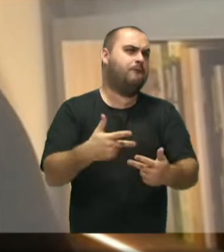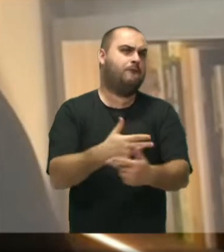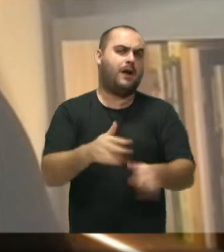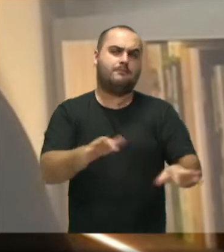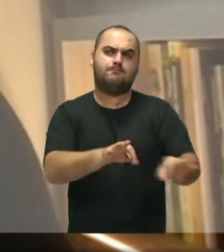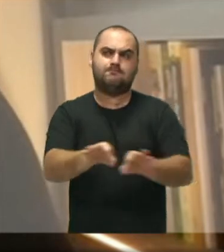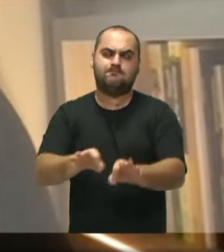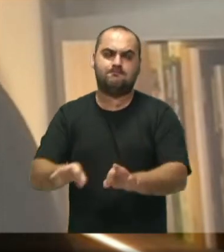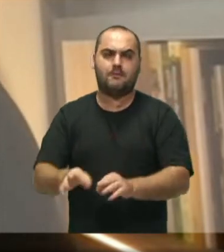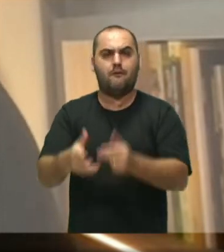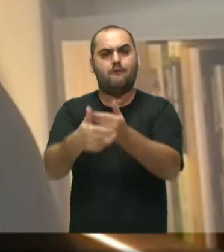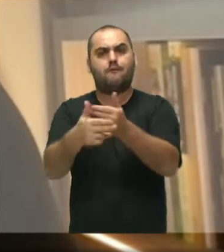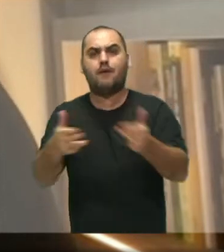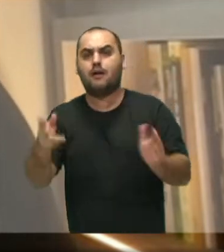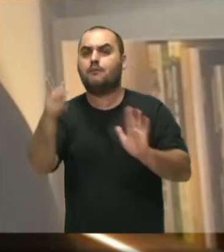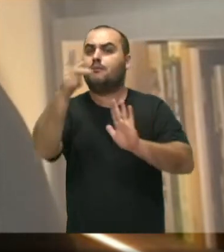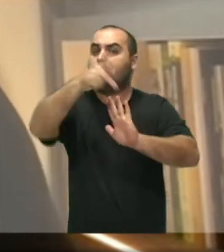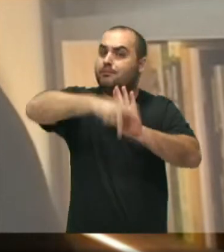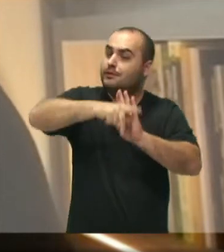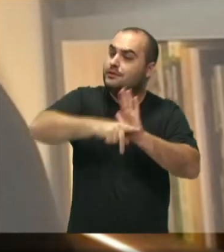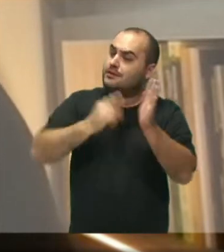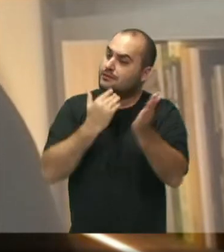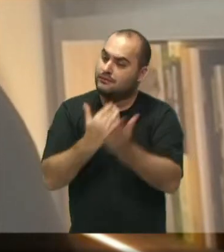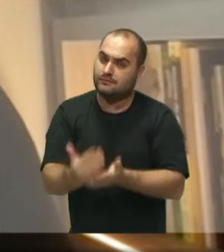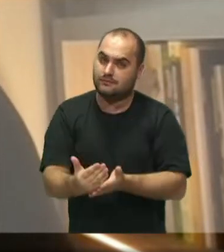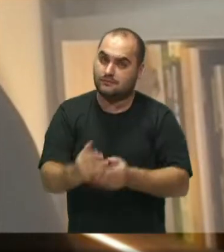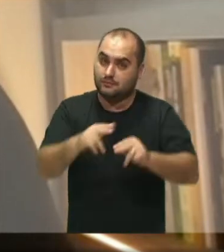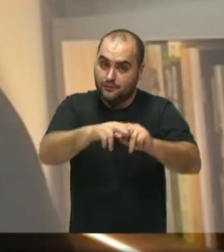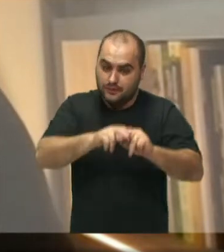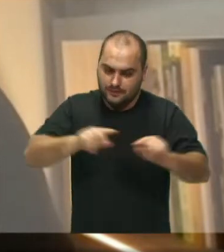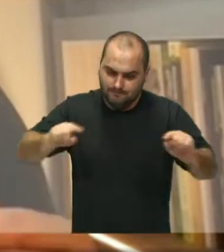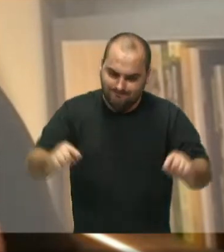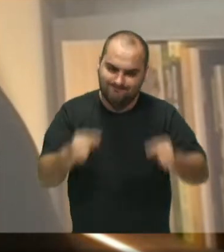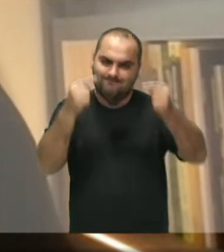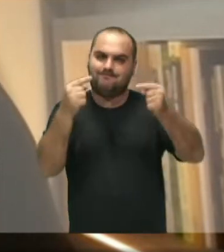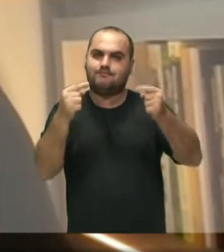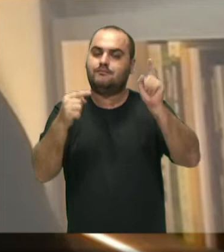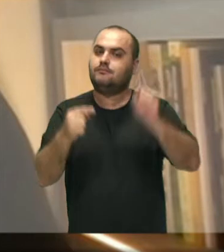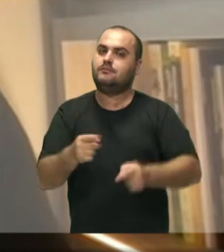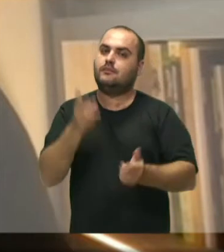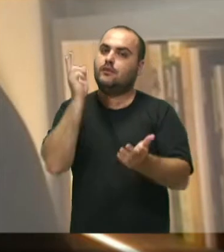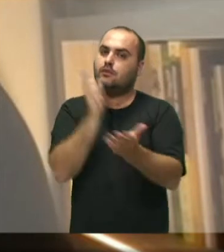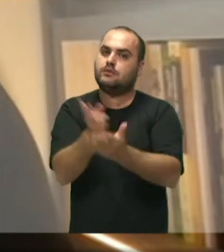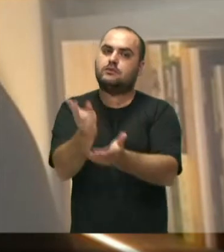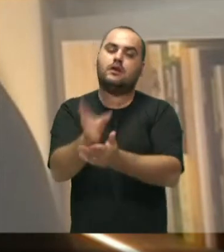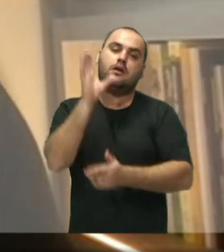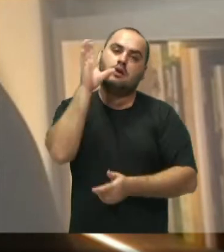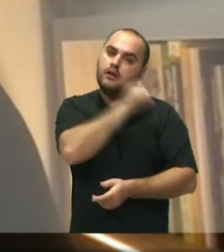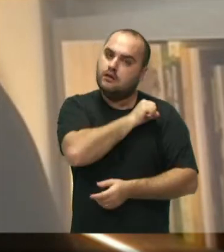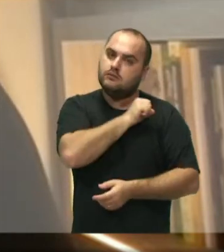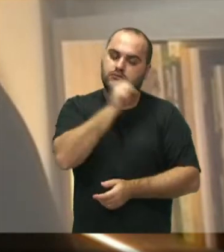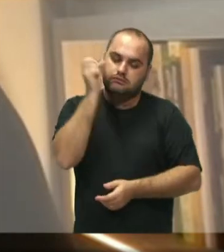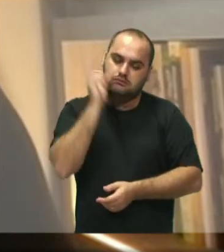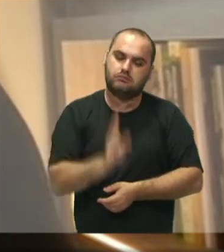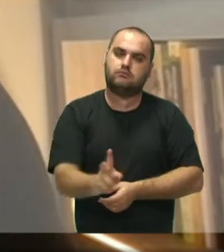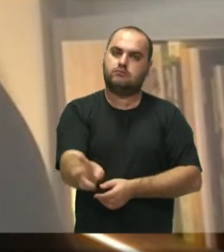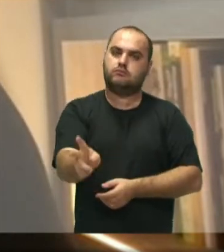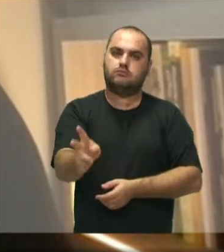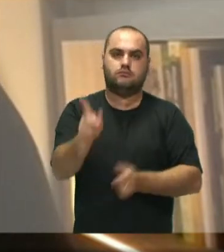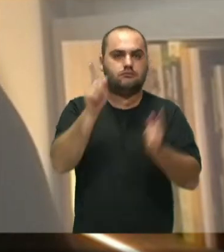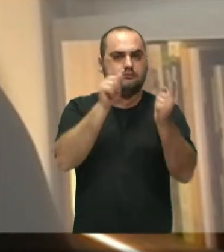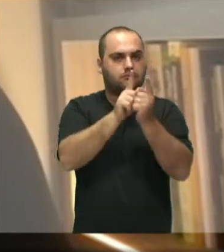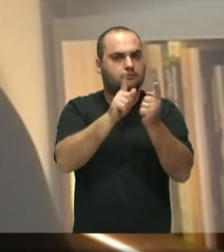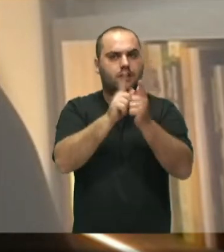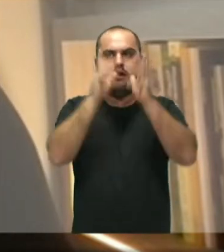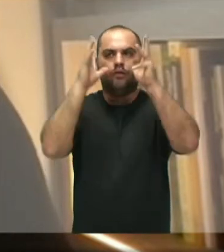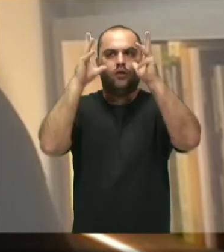que foram iniciados então o desafio maior é poder dar continuidade com a mesma celeridade na e atendendo toda a